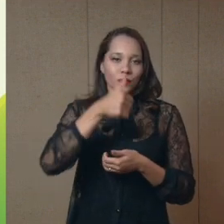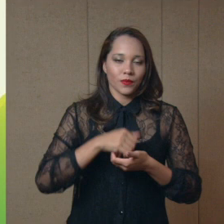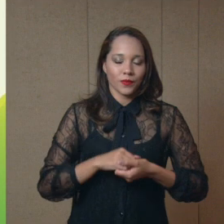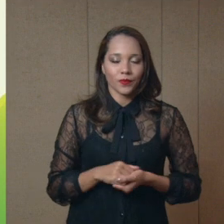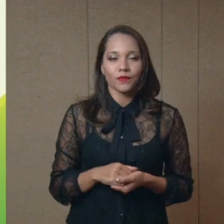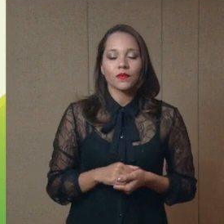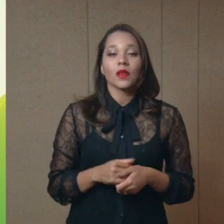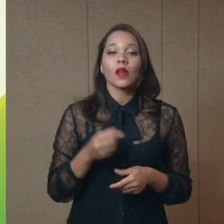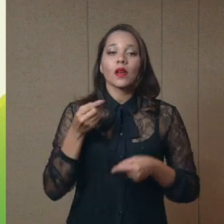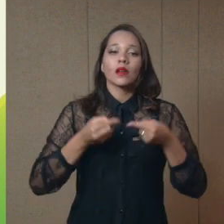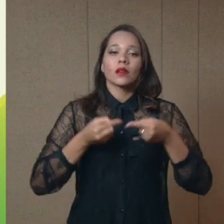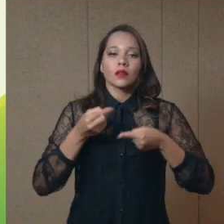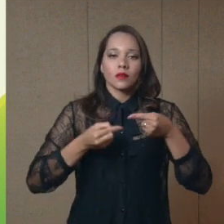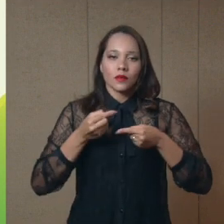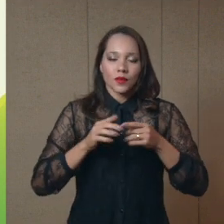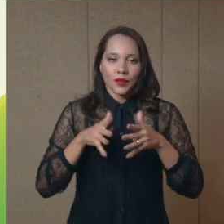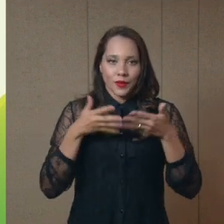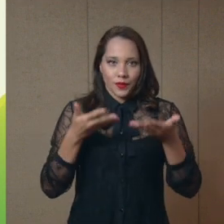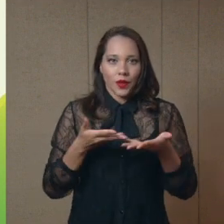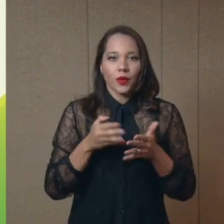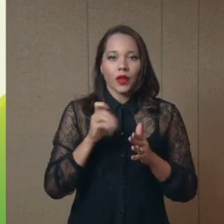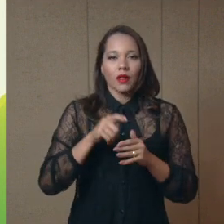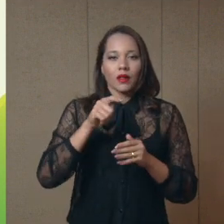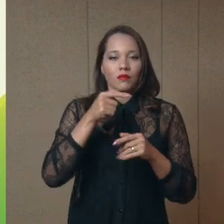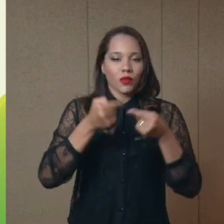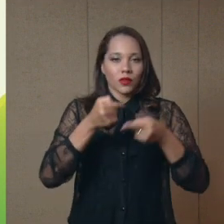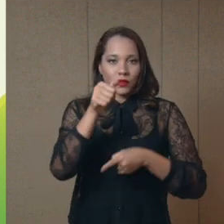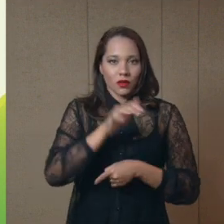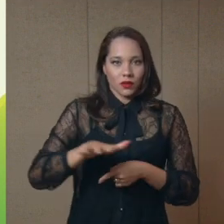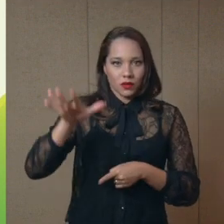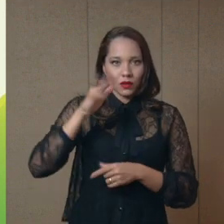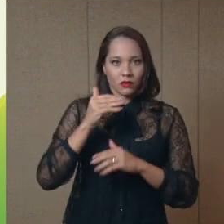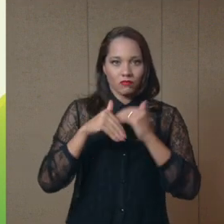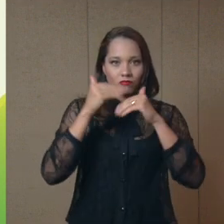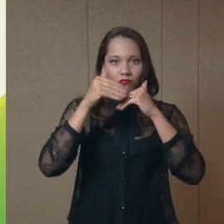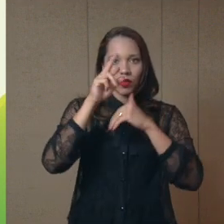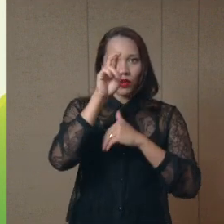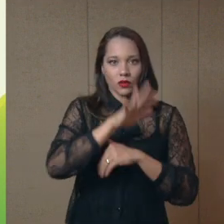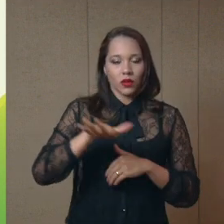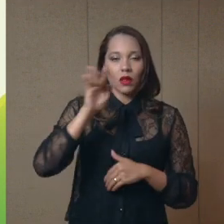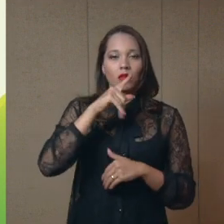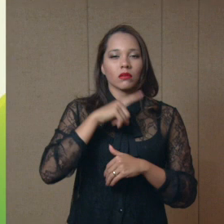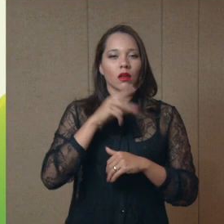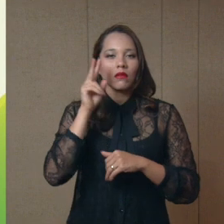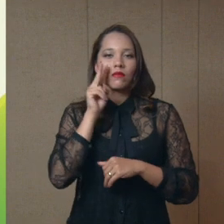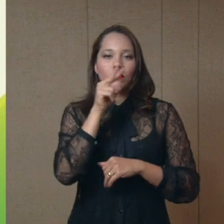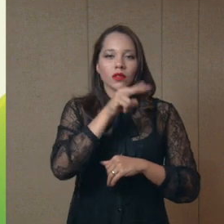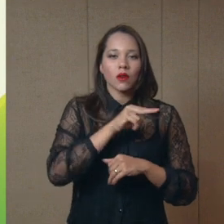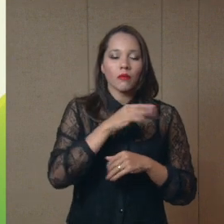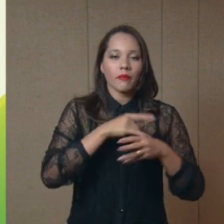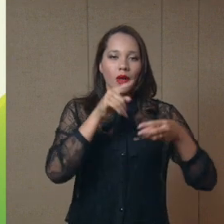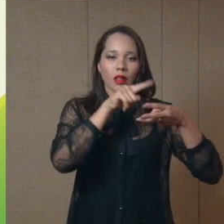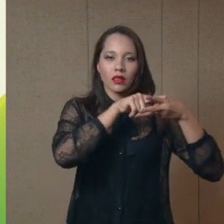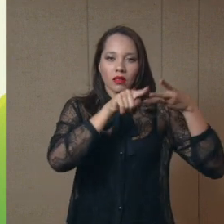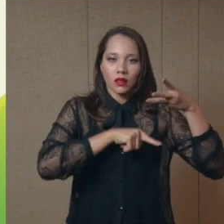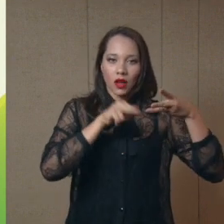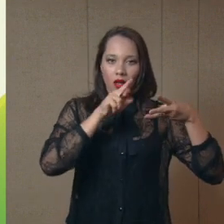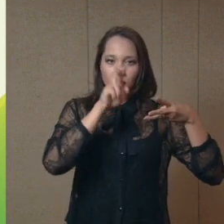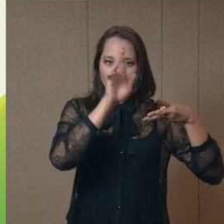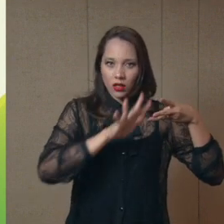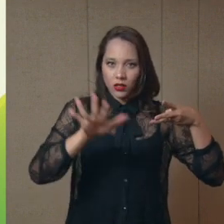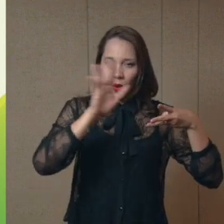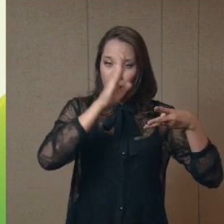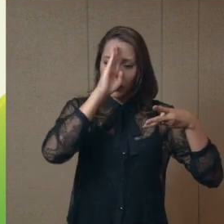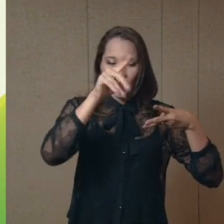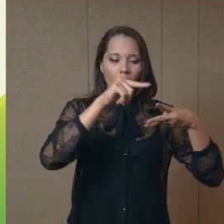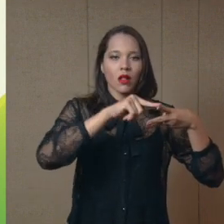a política então nacional de desenvolvimento regional tem um olhar para três regiões prioritárias do